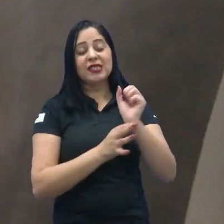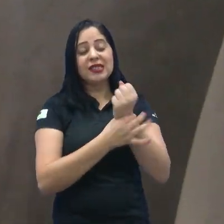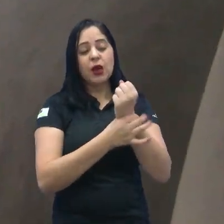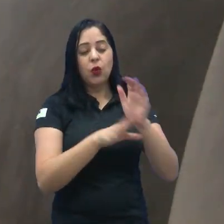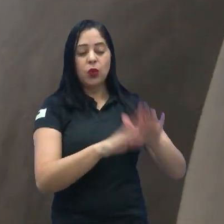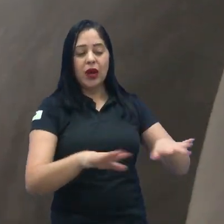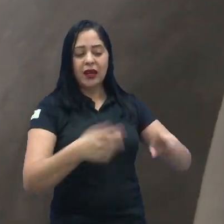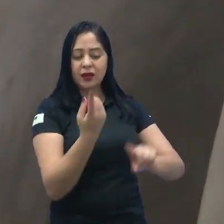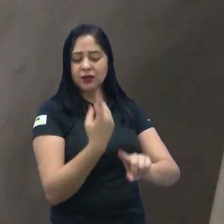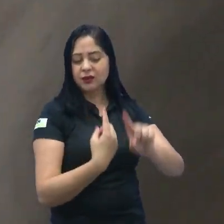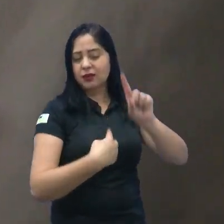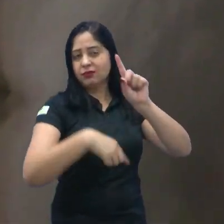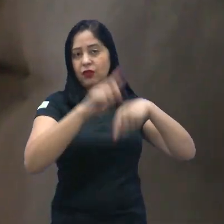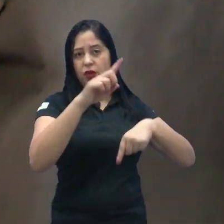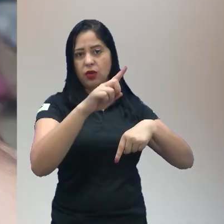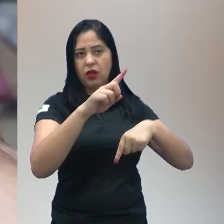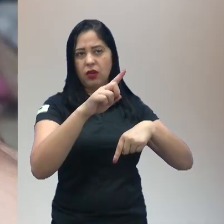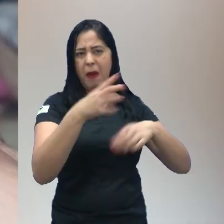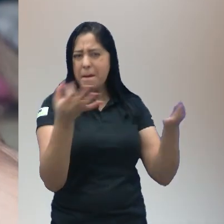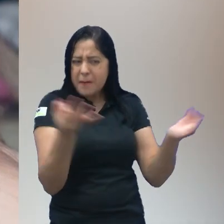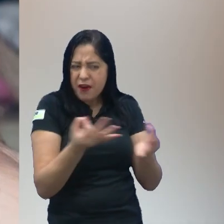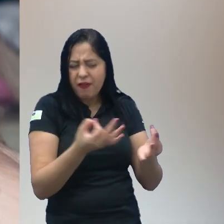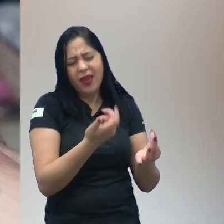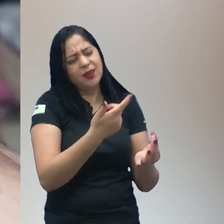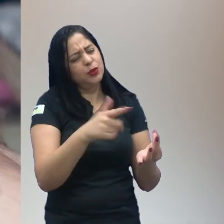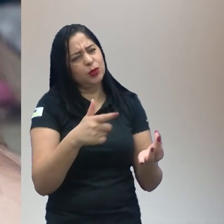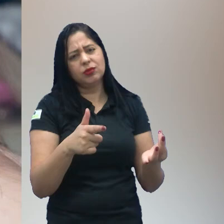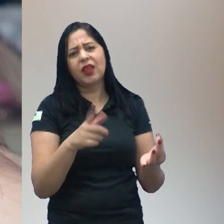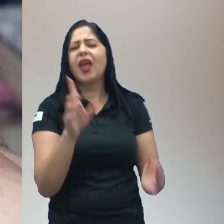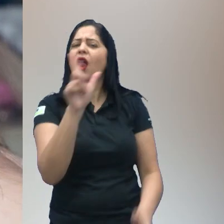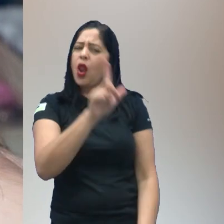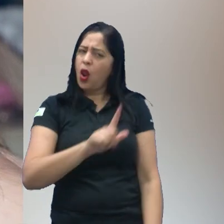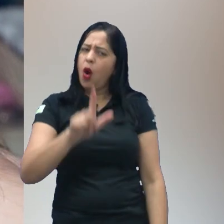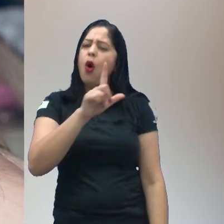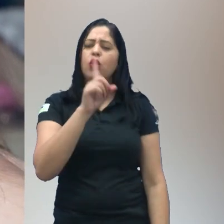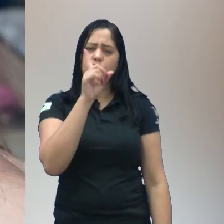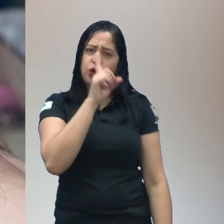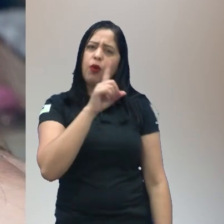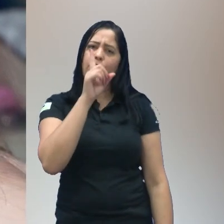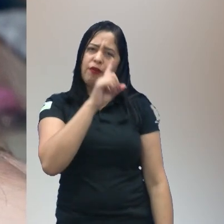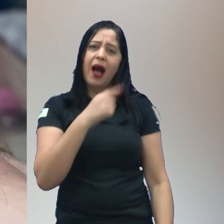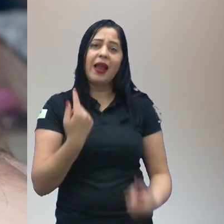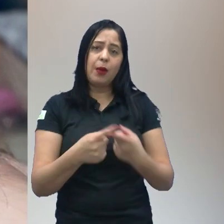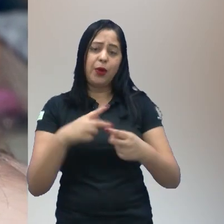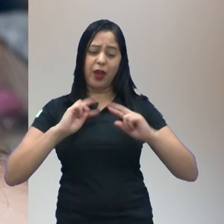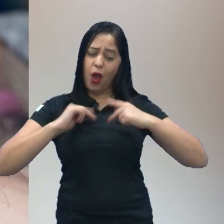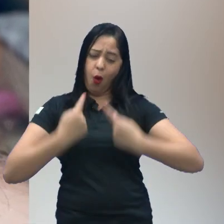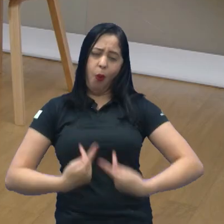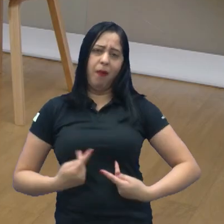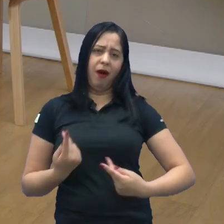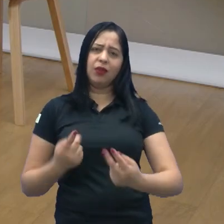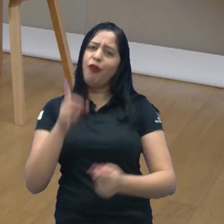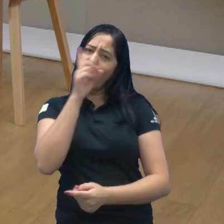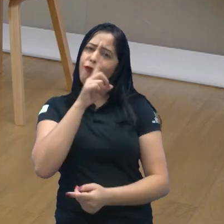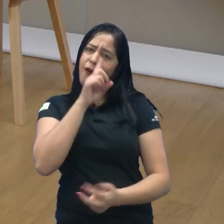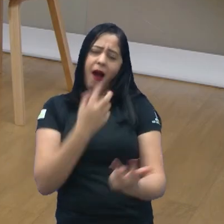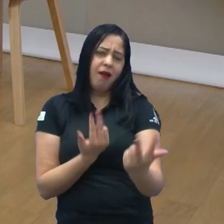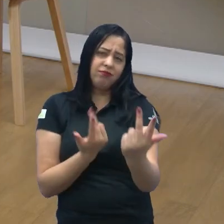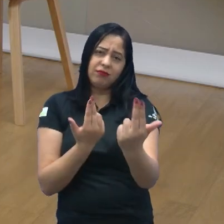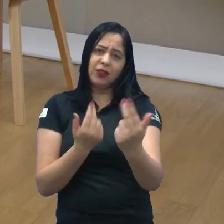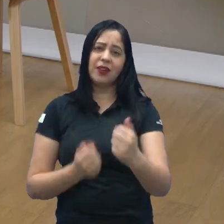é perfeita, também tem falhas, assim como todos nós, seres humanos.